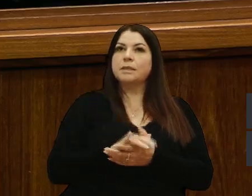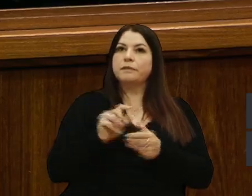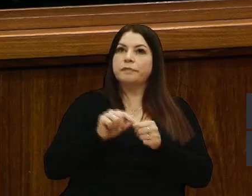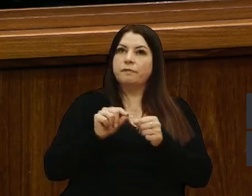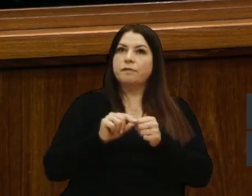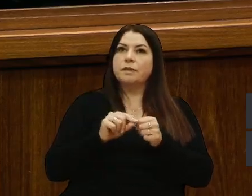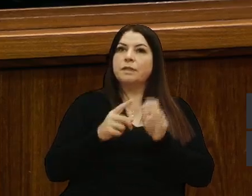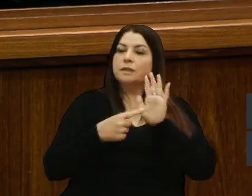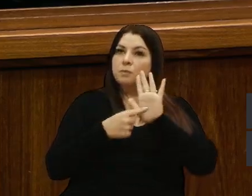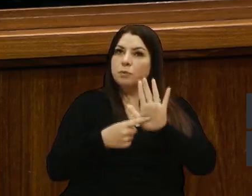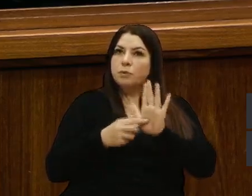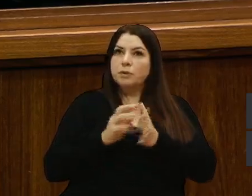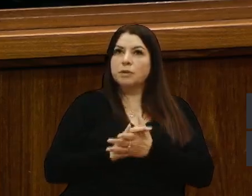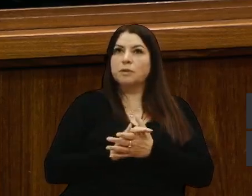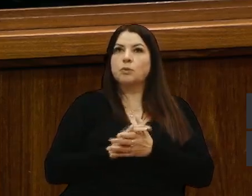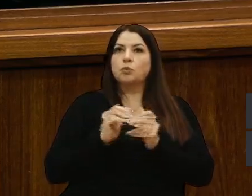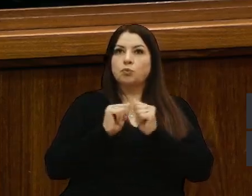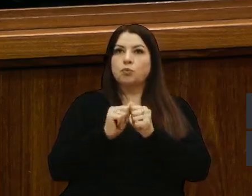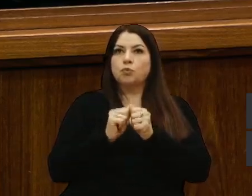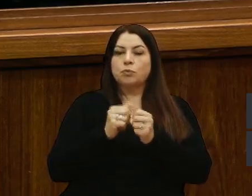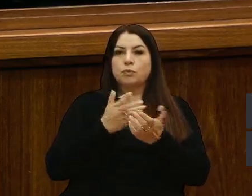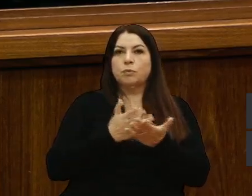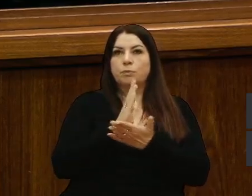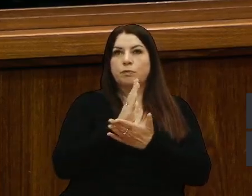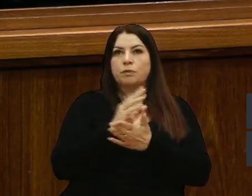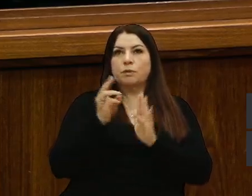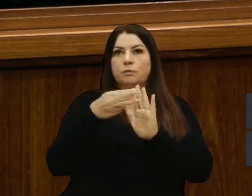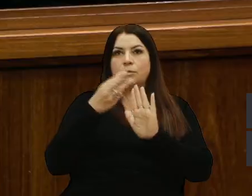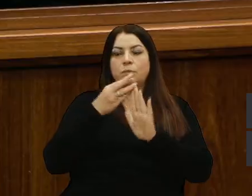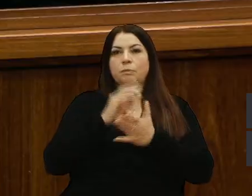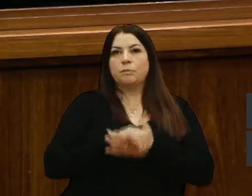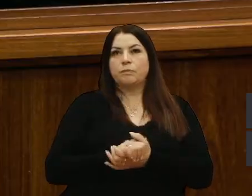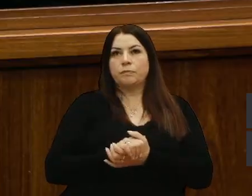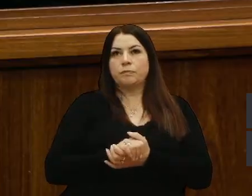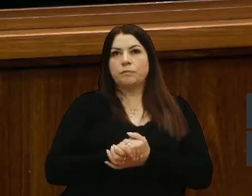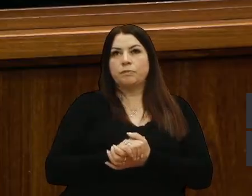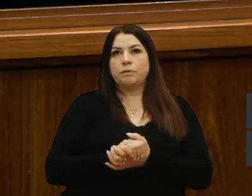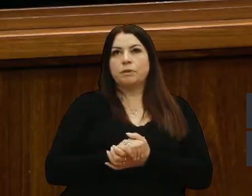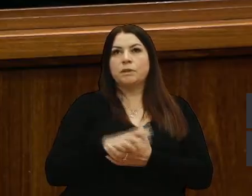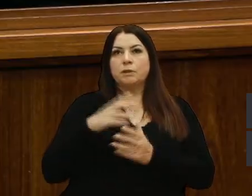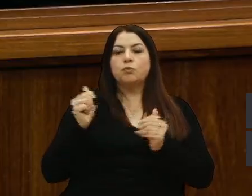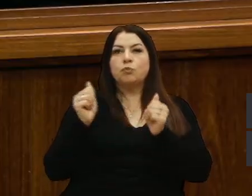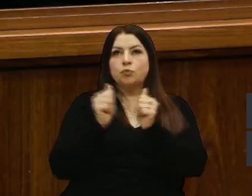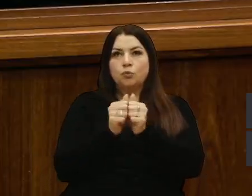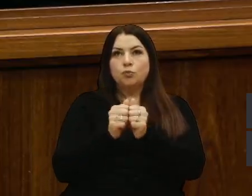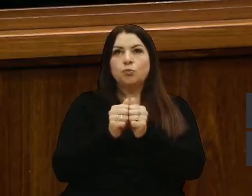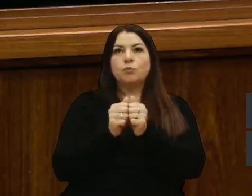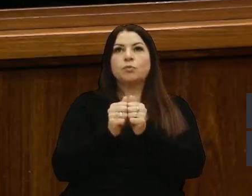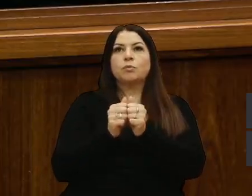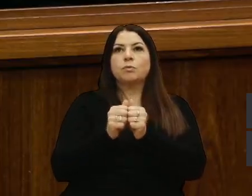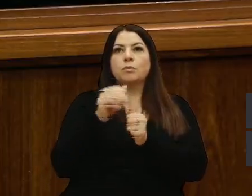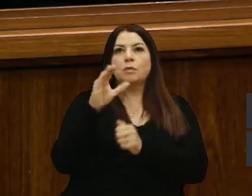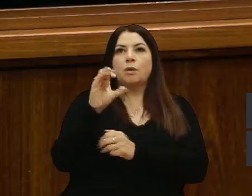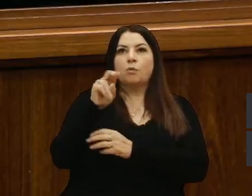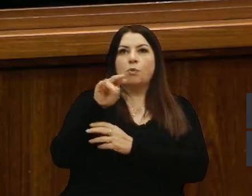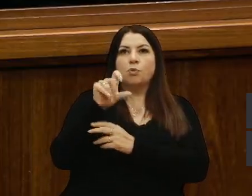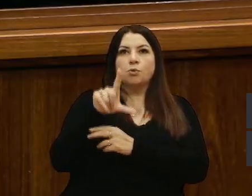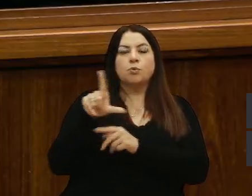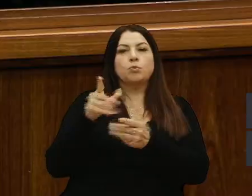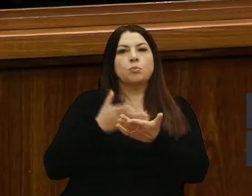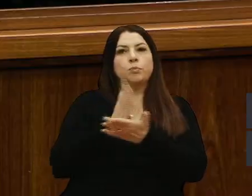essa demonstração através da aprovação dessa moção de que a gente está junto ao Consul